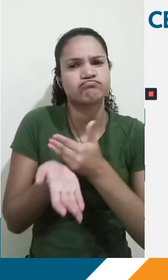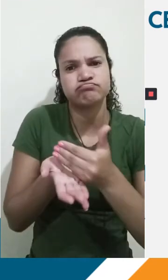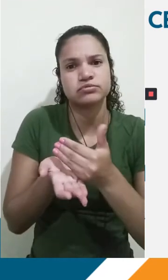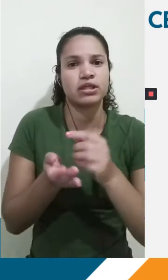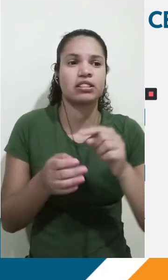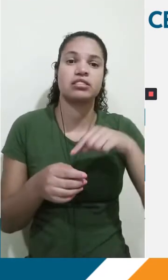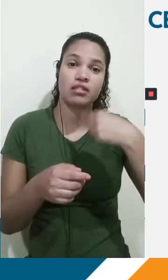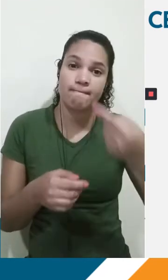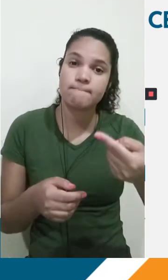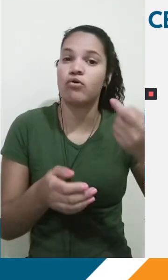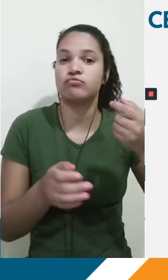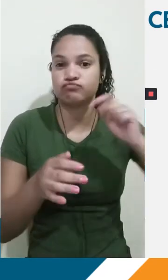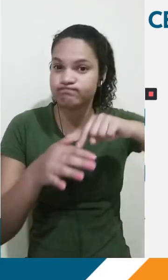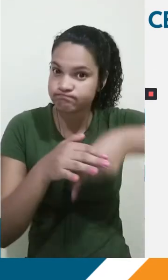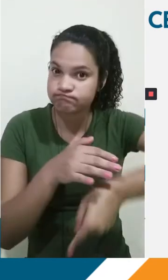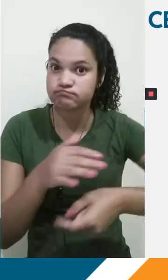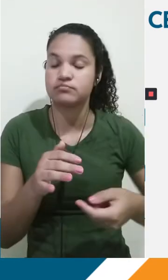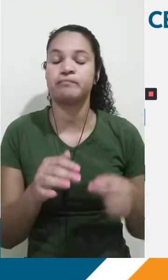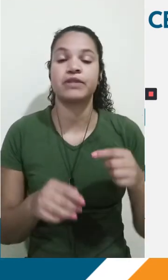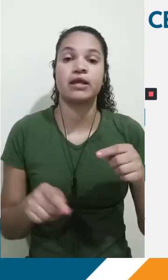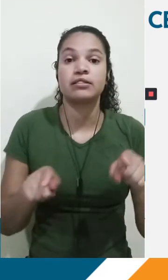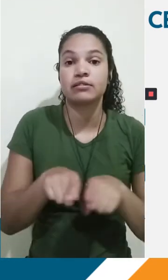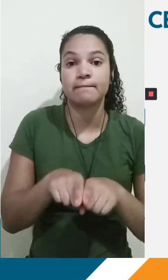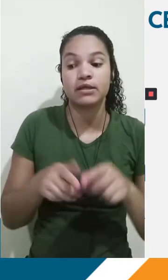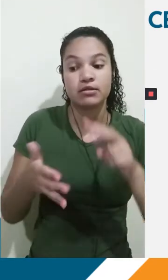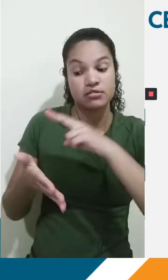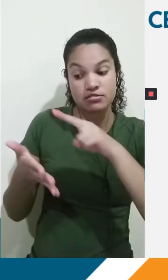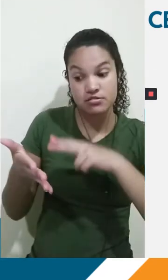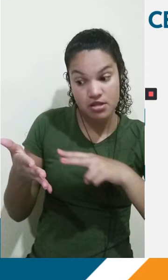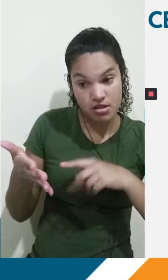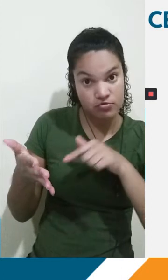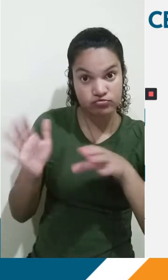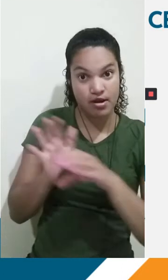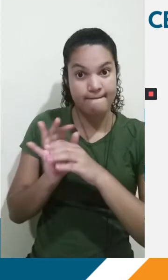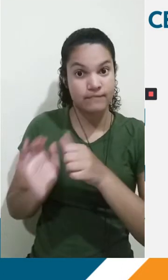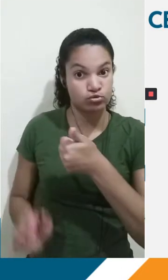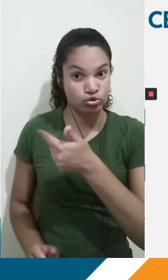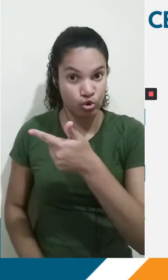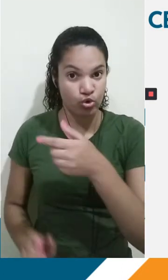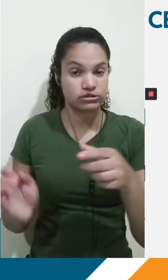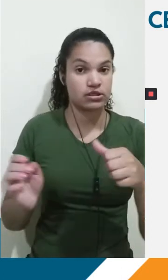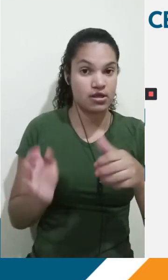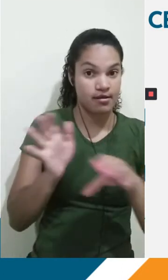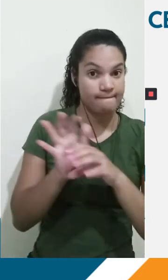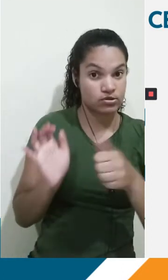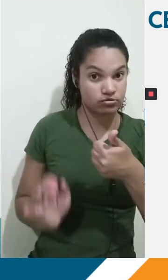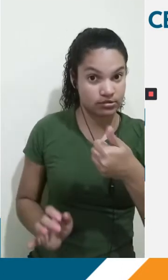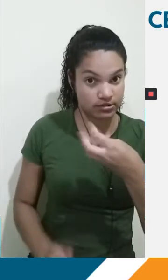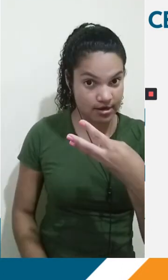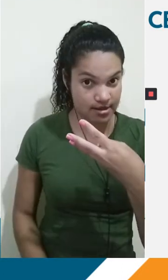por vocês, a partir da leitura e do aprofundamento dos capítulos 12 e 13 do módulo 2